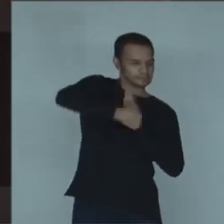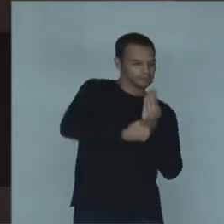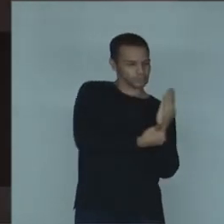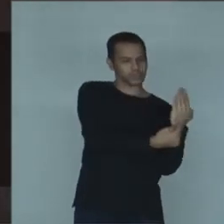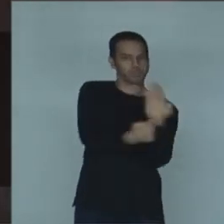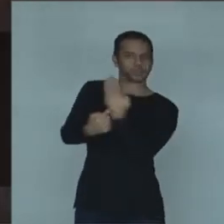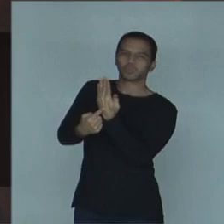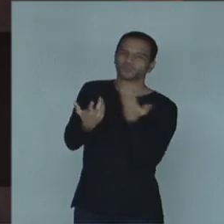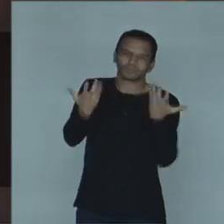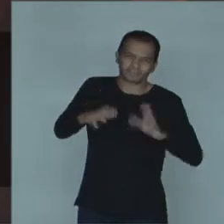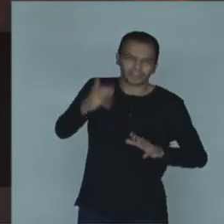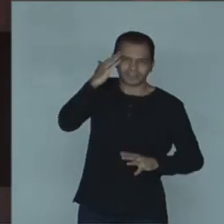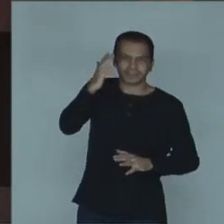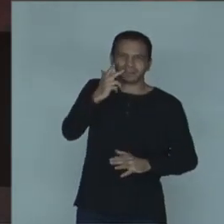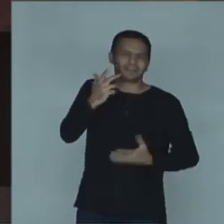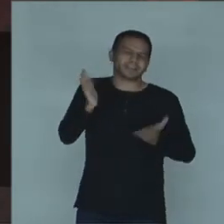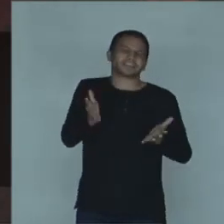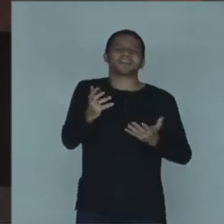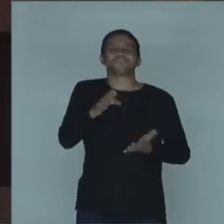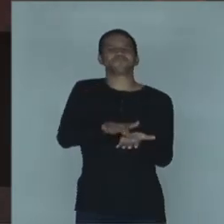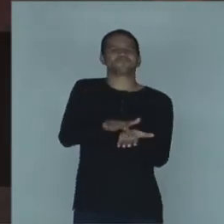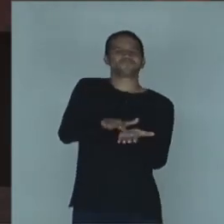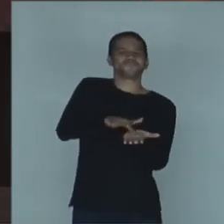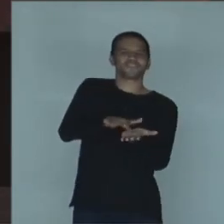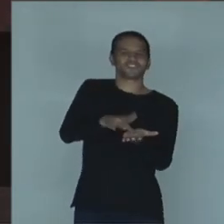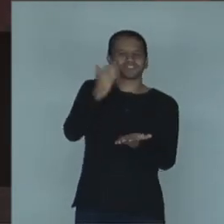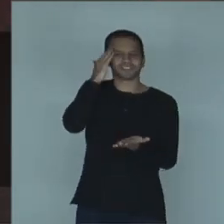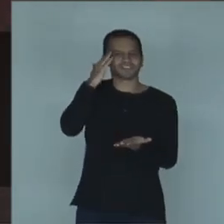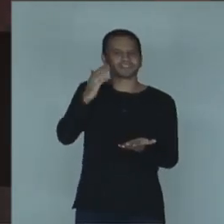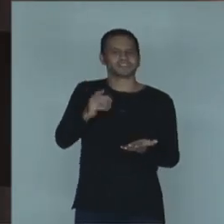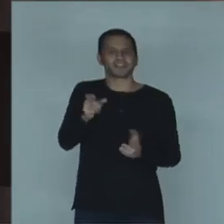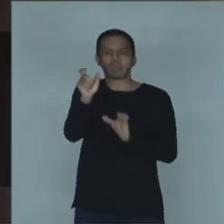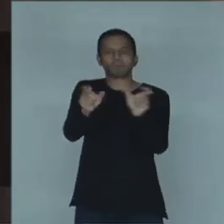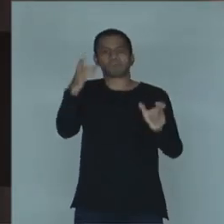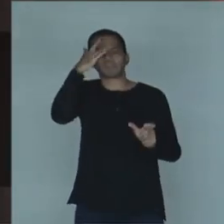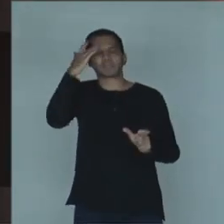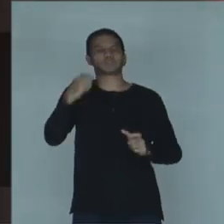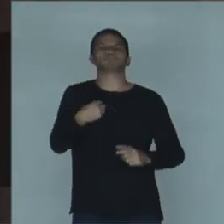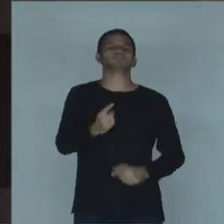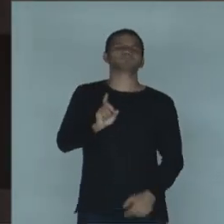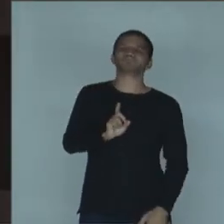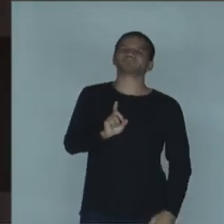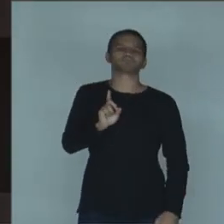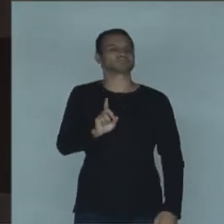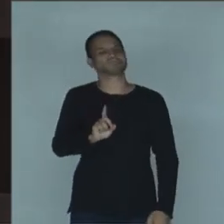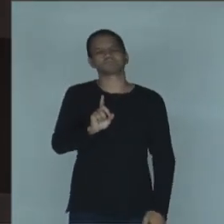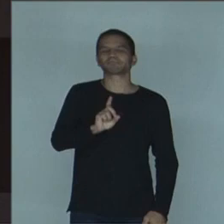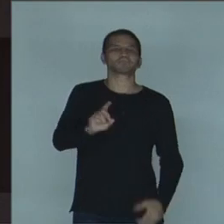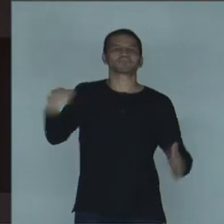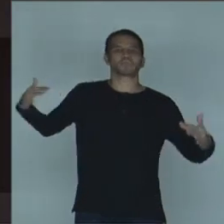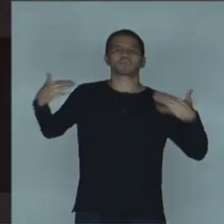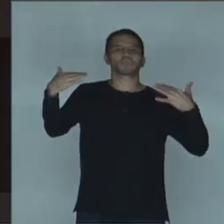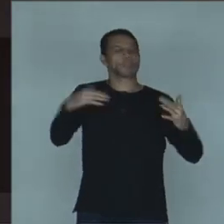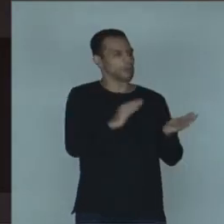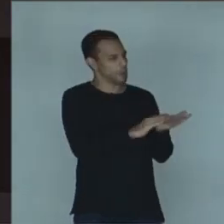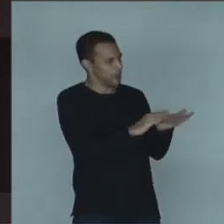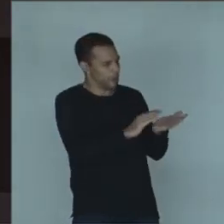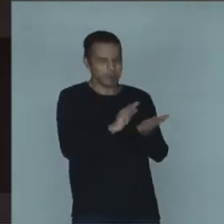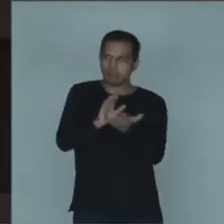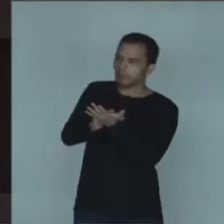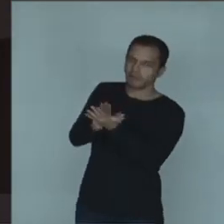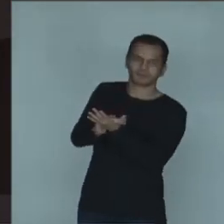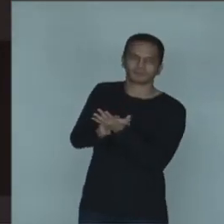aparência querem viver daquilo que os outros conseguiram imaginar que essas pessoas são